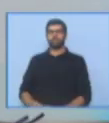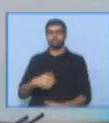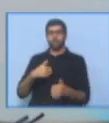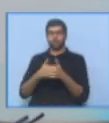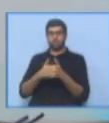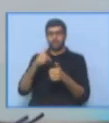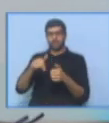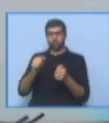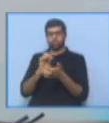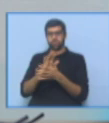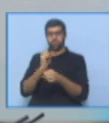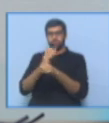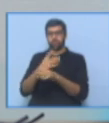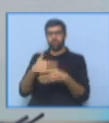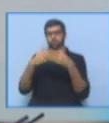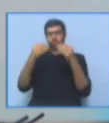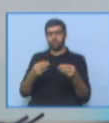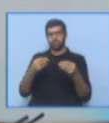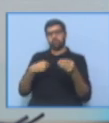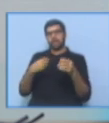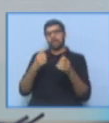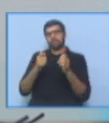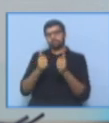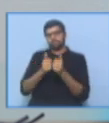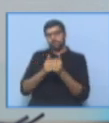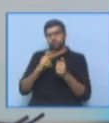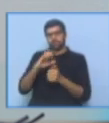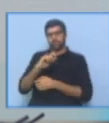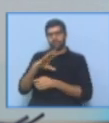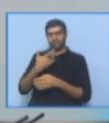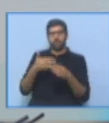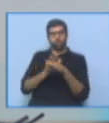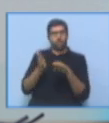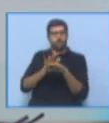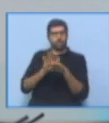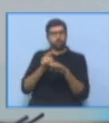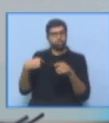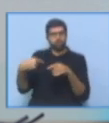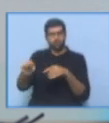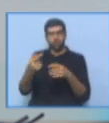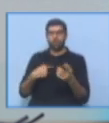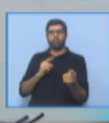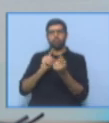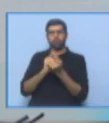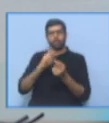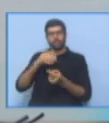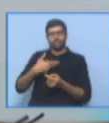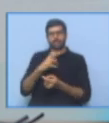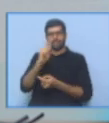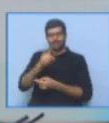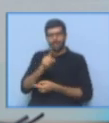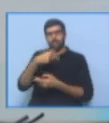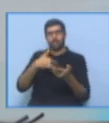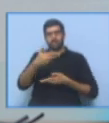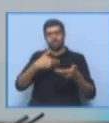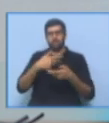Acompanhe estas e outras notícias no portal da Agência Eclésia, que atualizamos permanentemente. Falamos agora com André Costa Jorge, coordenador da